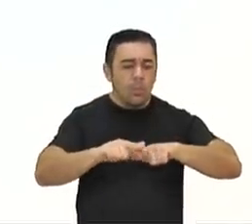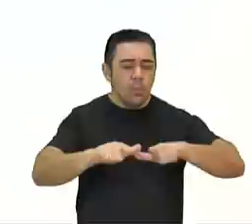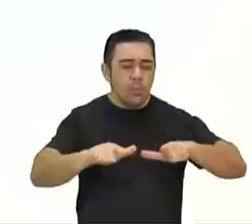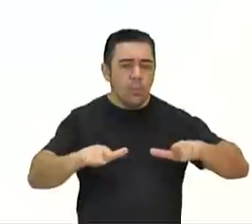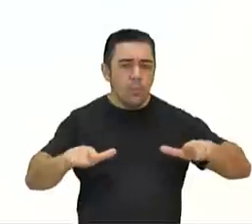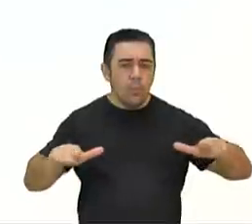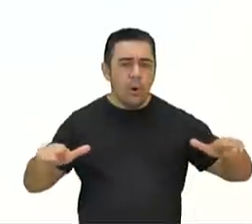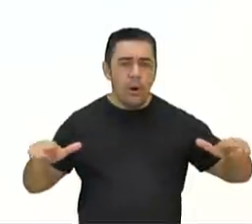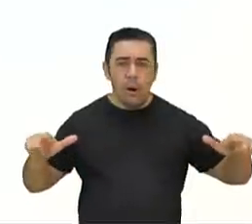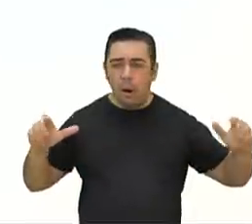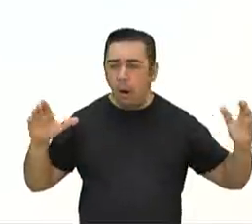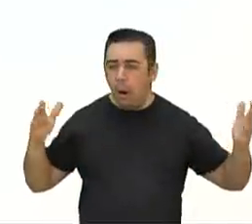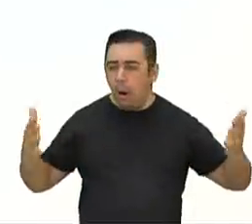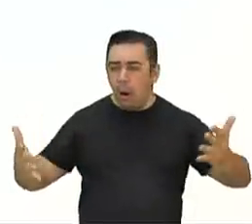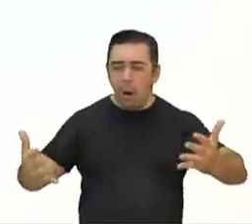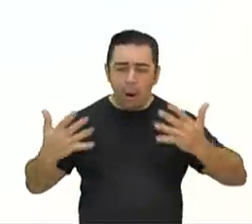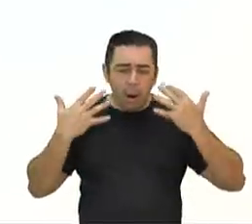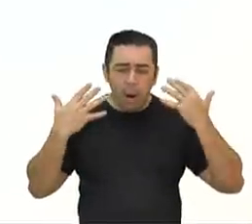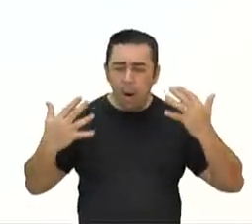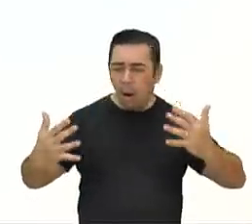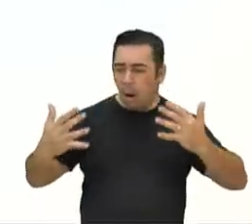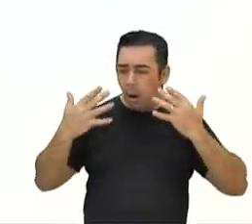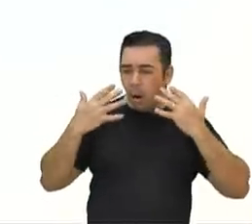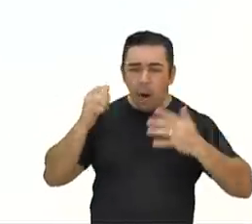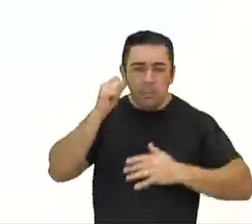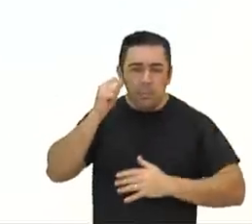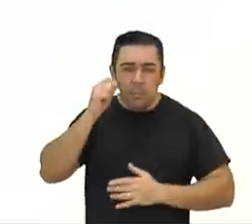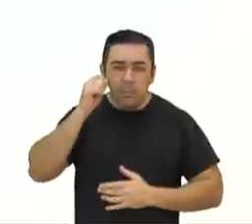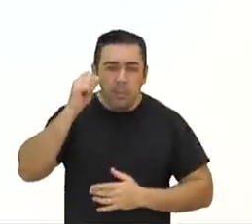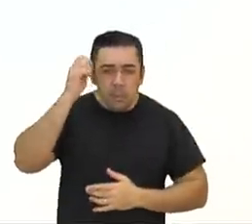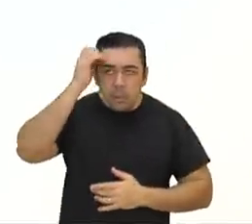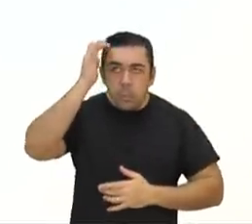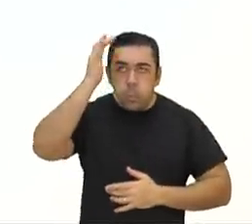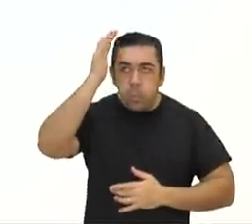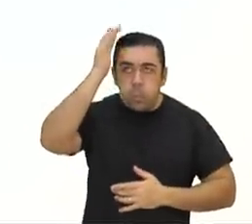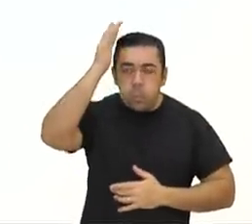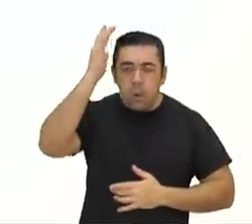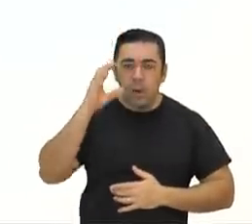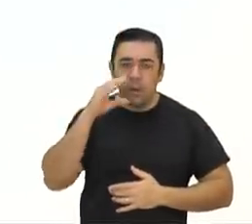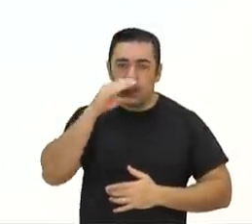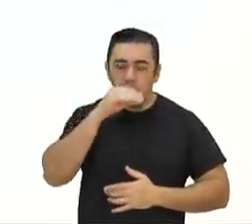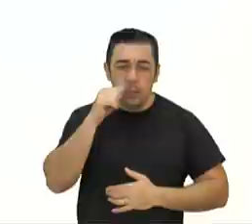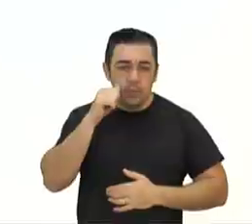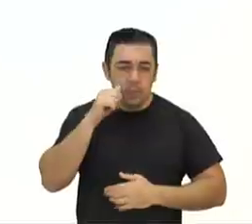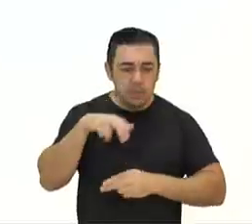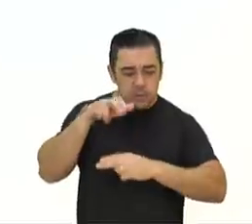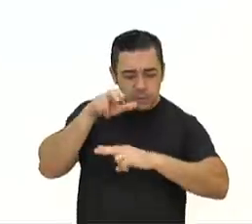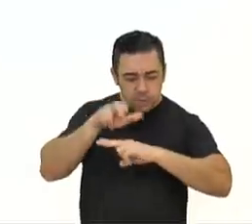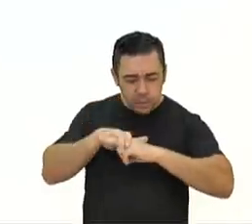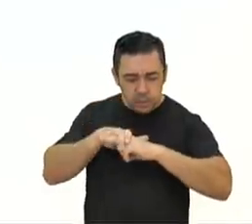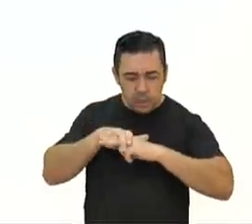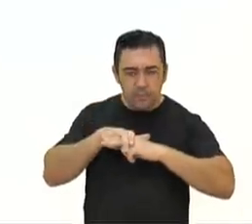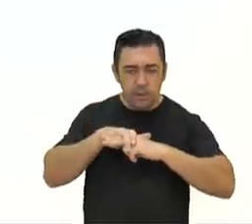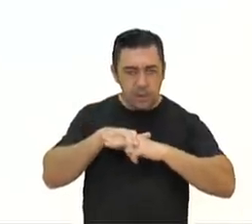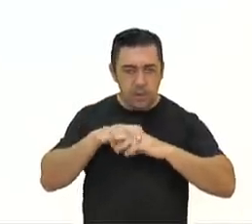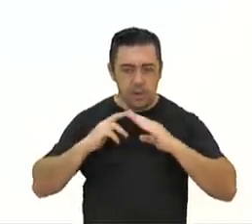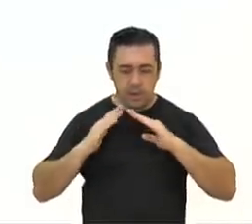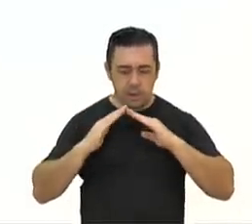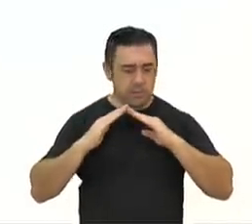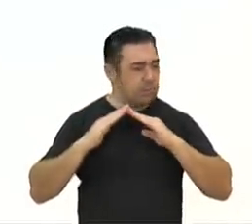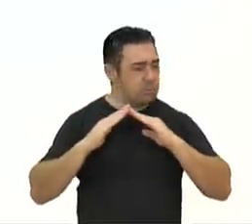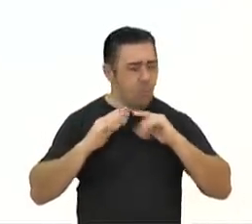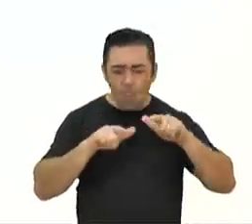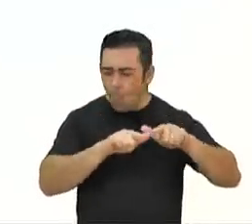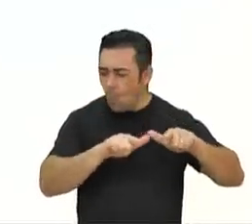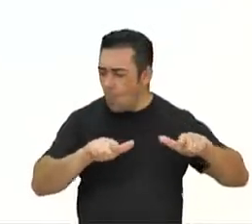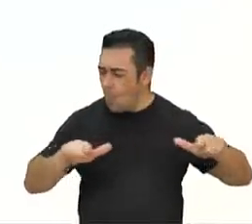A cabeça da menina flamejava. Sentada nos degraus de sua casa, ela suportava. Ninguém na rua, só